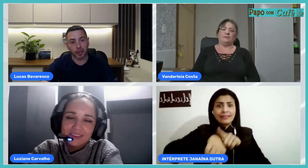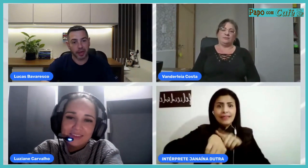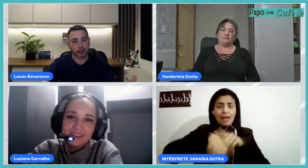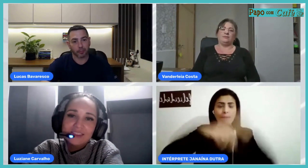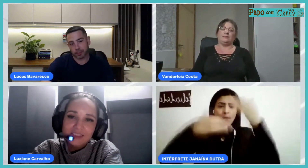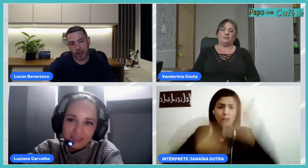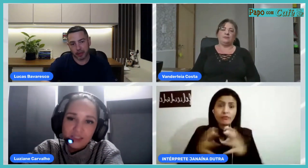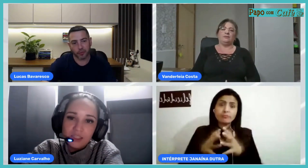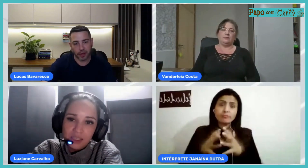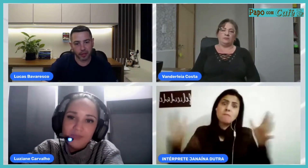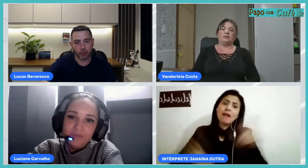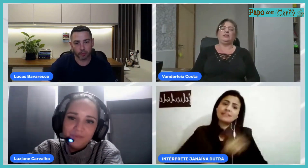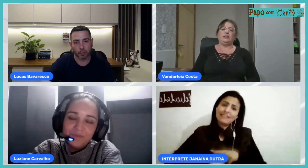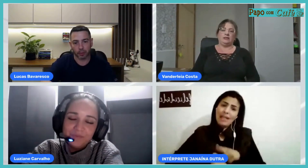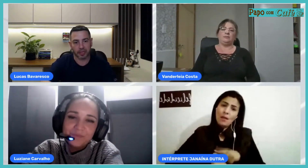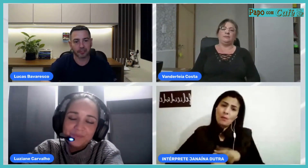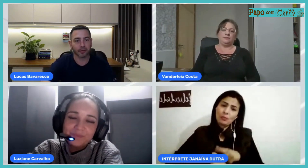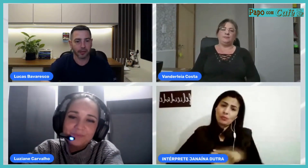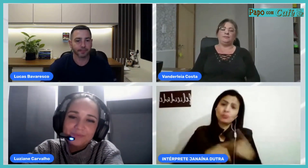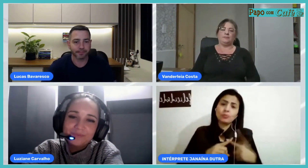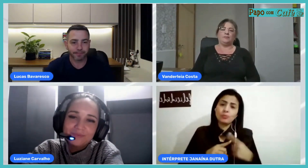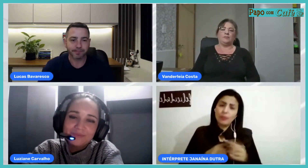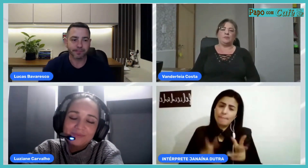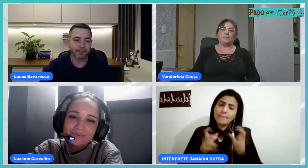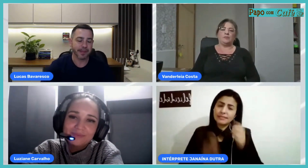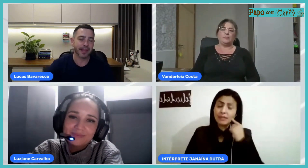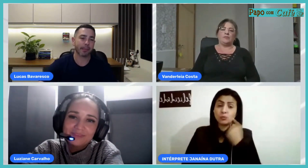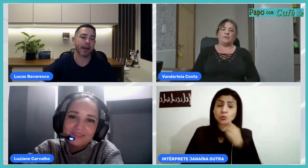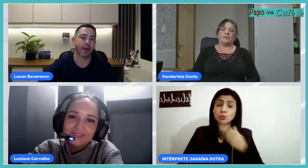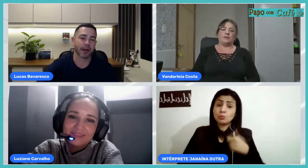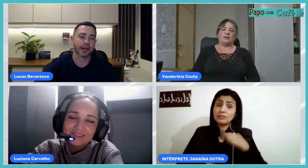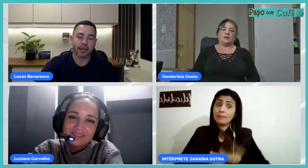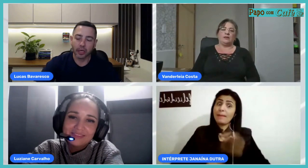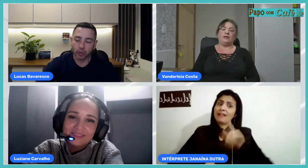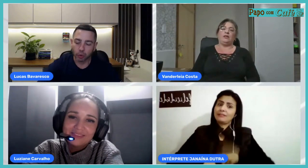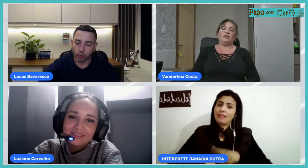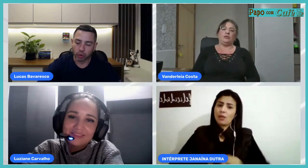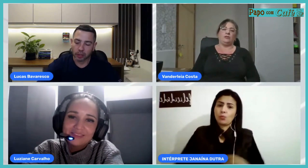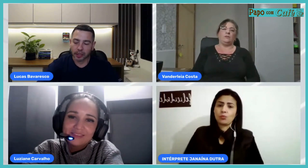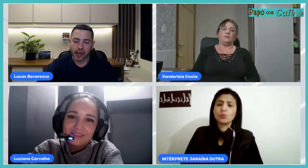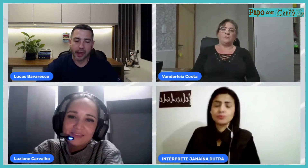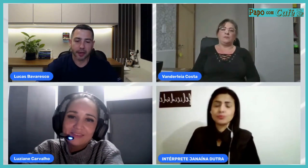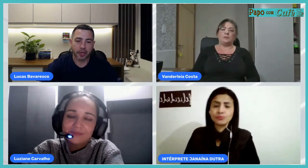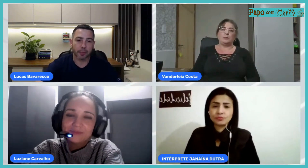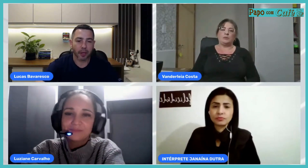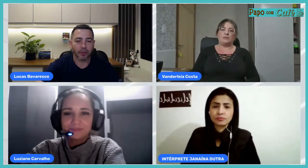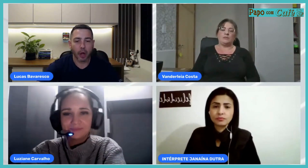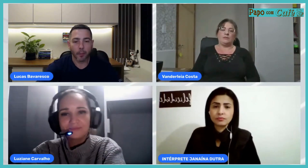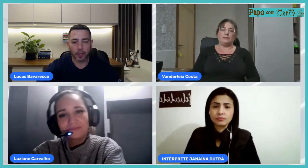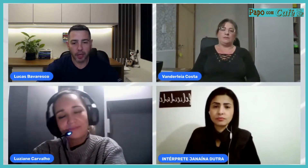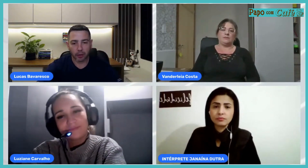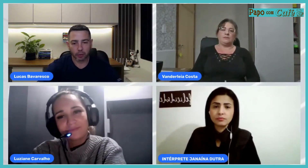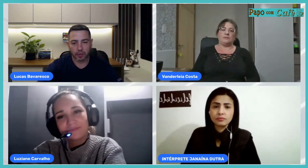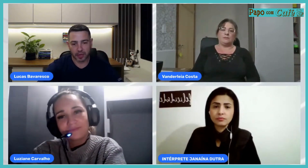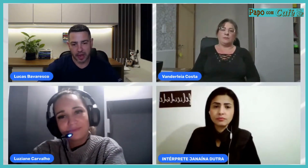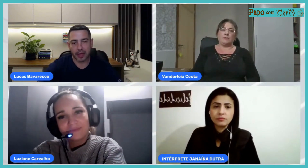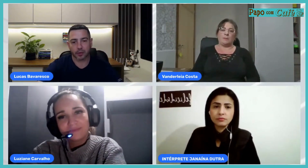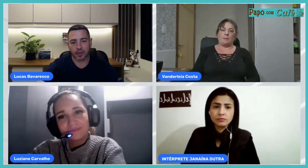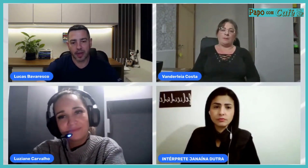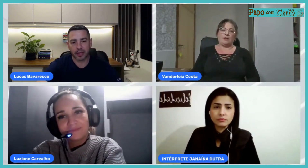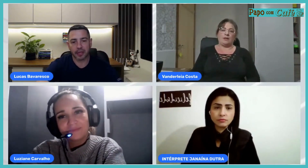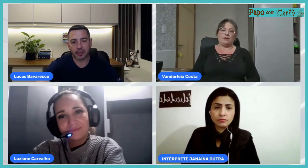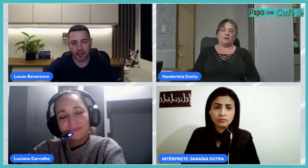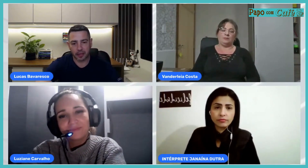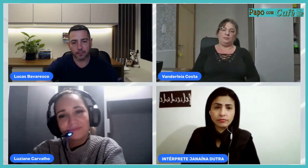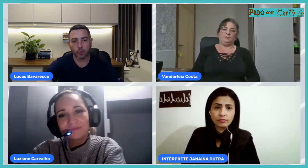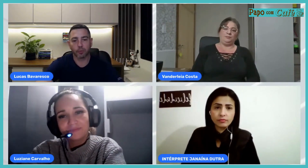se entende, né, que é diferente o processo, né? E que é maior. Lu, a gente pode falar um pouquinho do Senac?